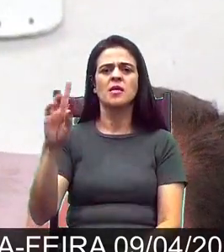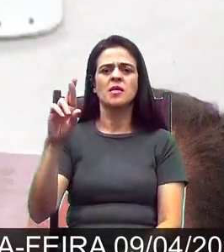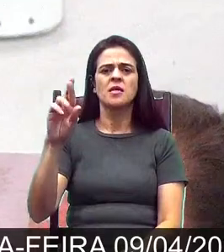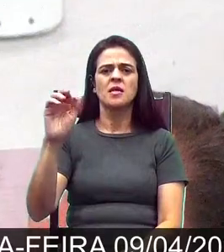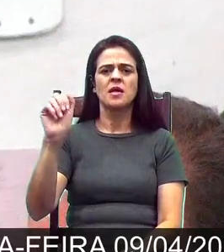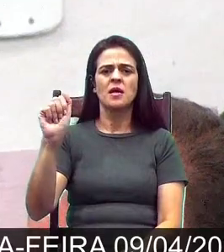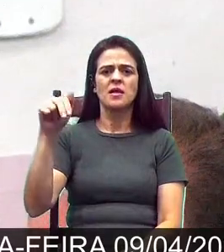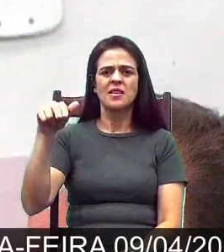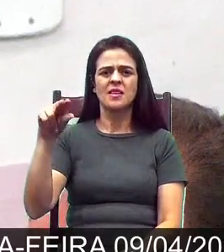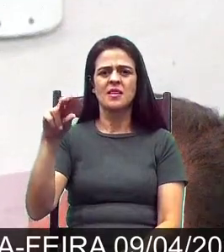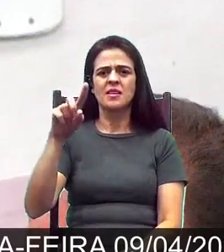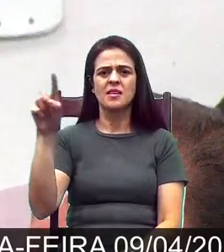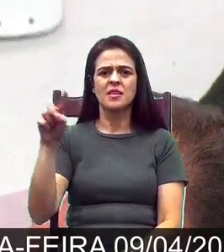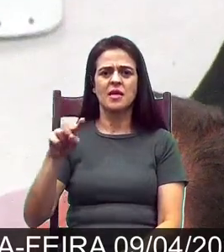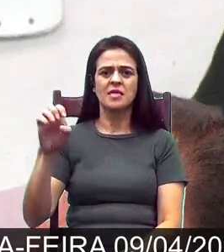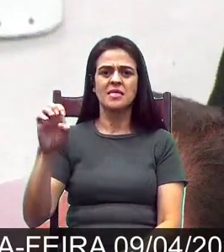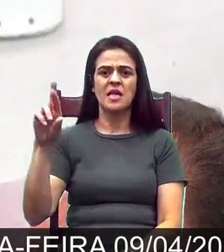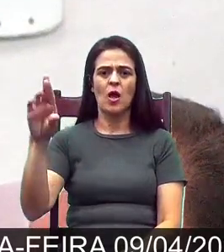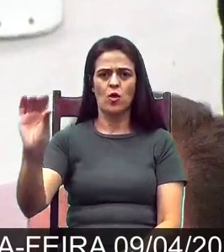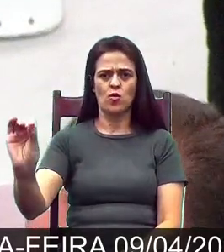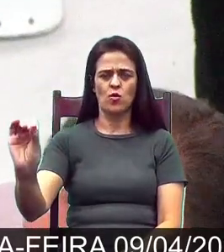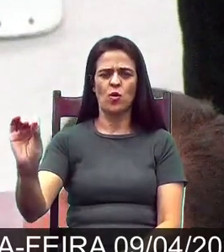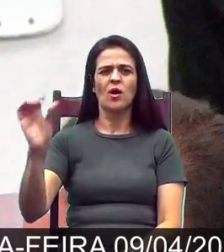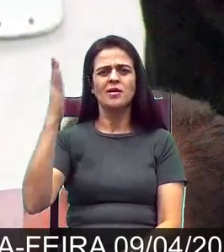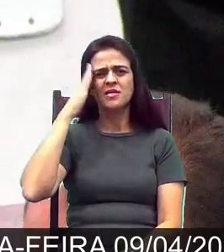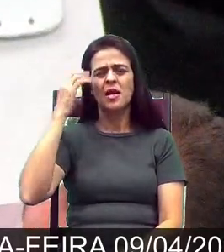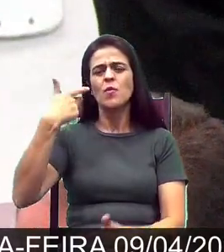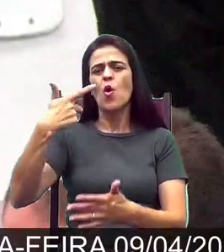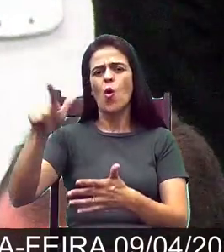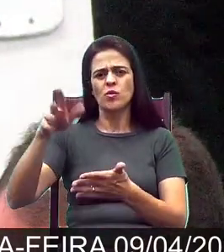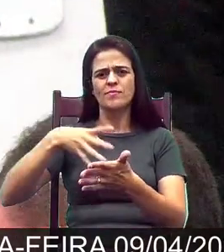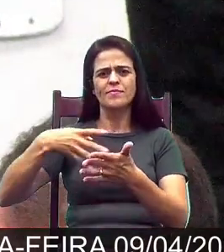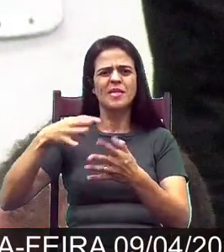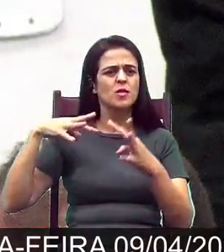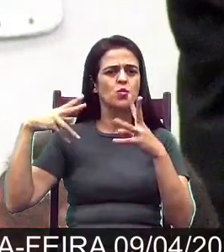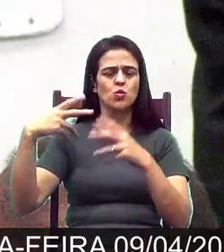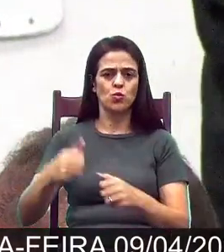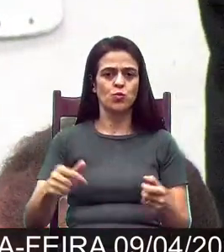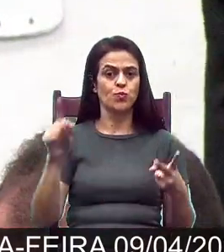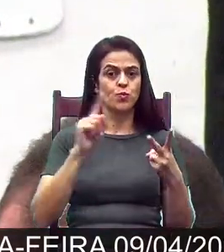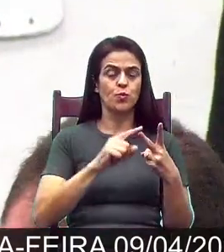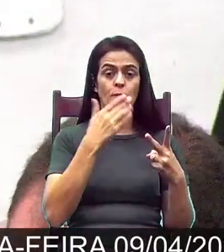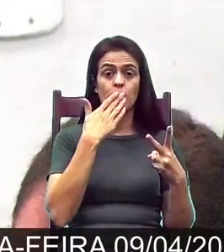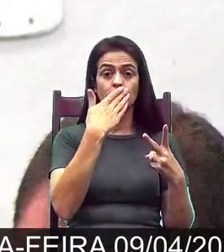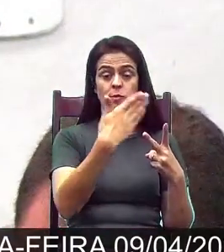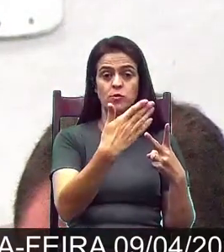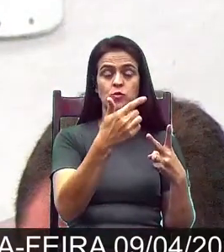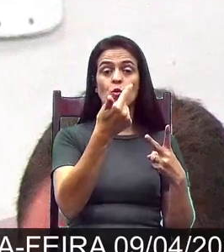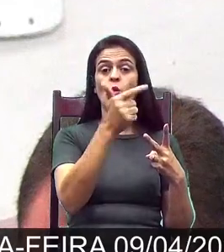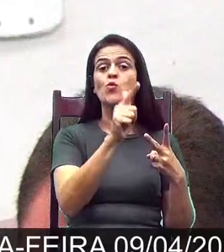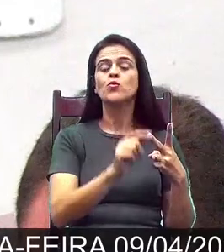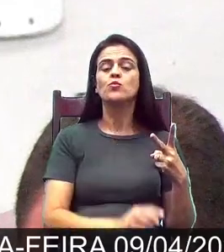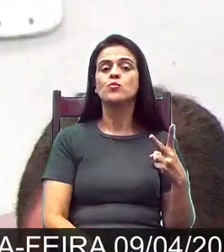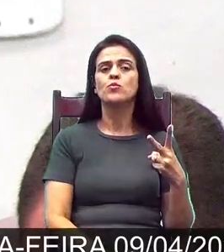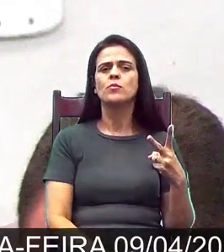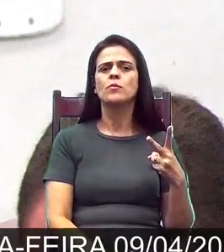depósito também da rede Eletrosom, e outras sinalizações. E o meu segundo requerimento